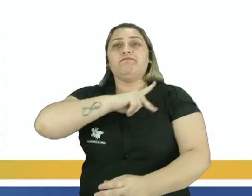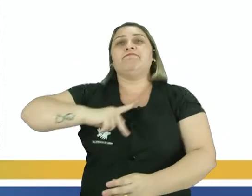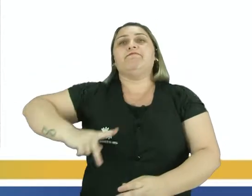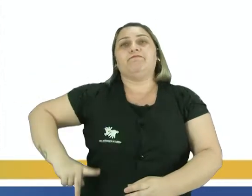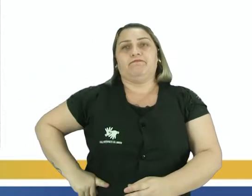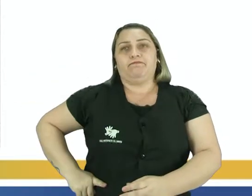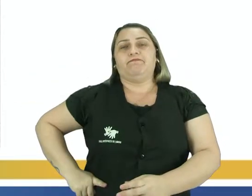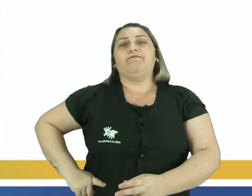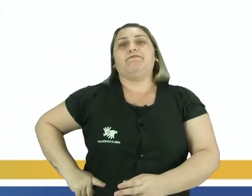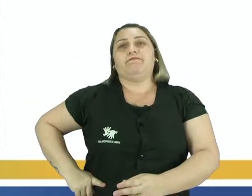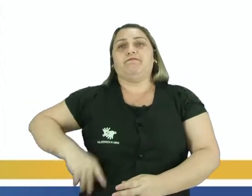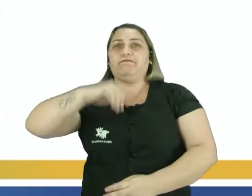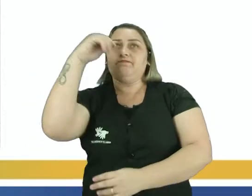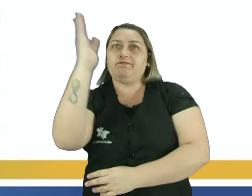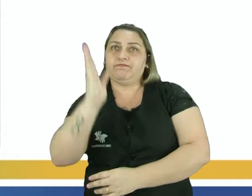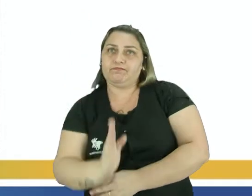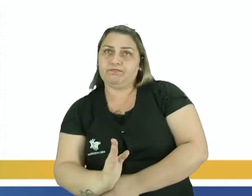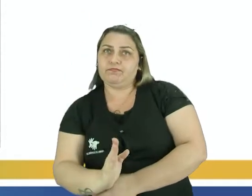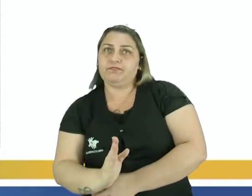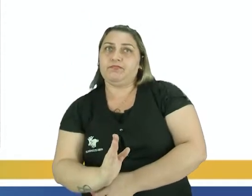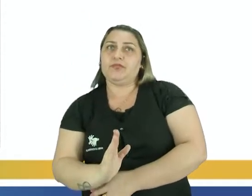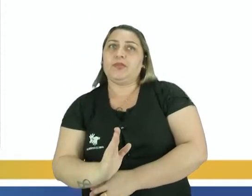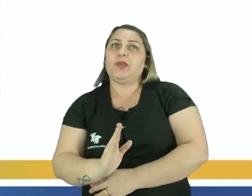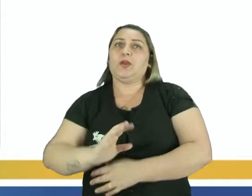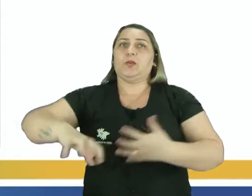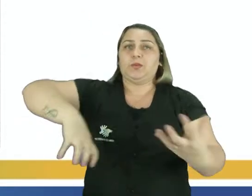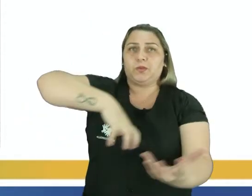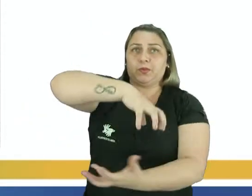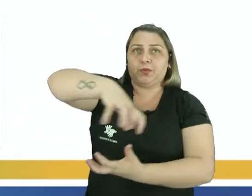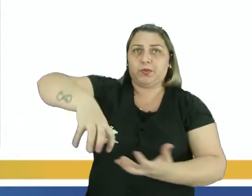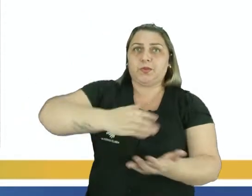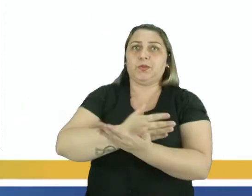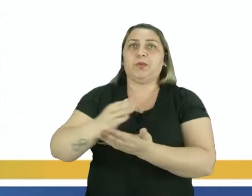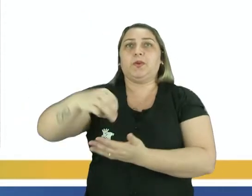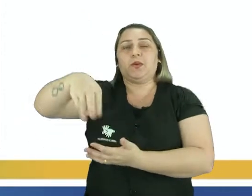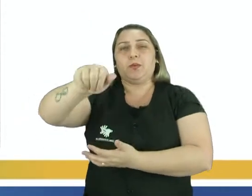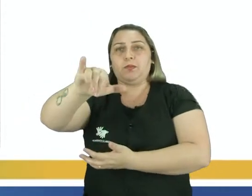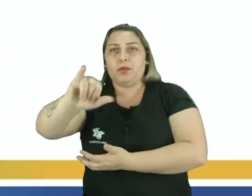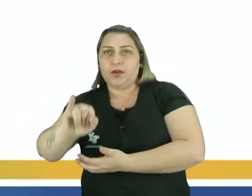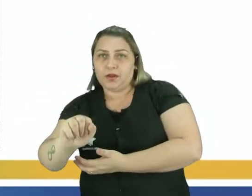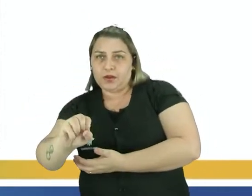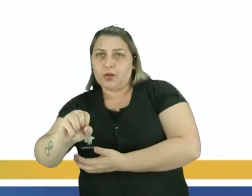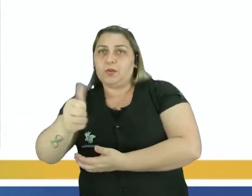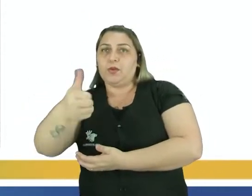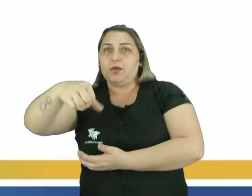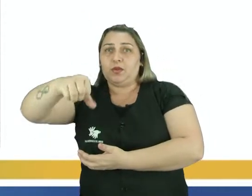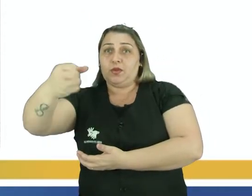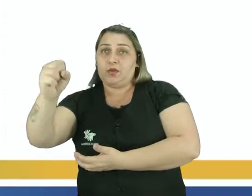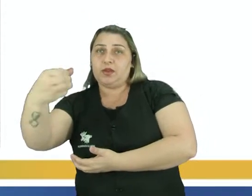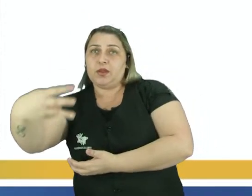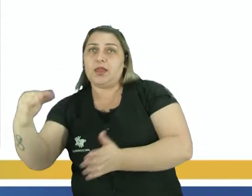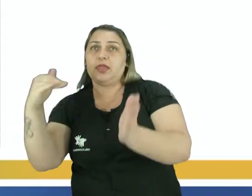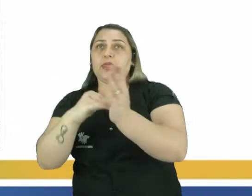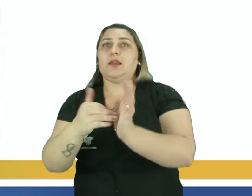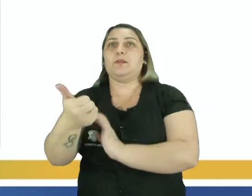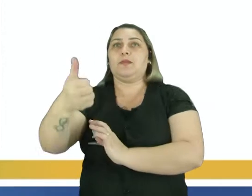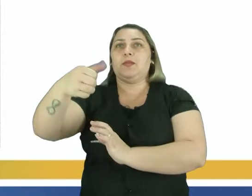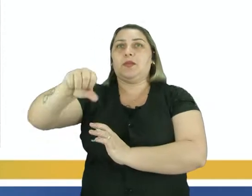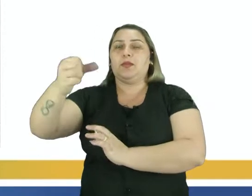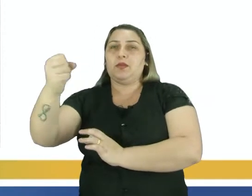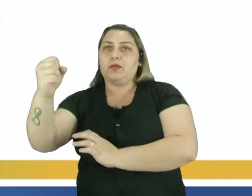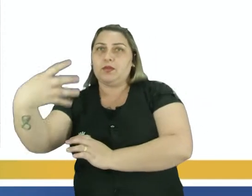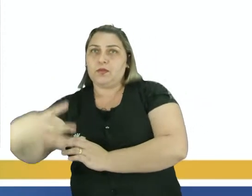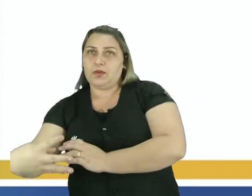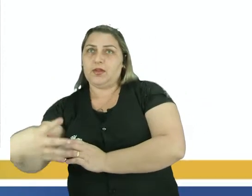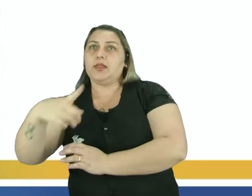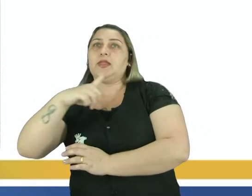de presidente da República no Brasil. O movimento Direta Já começou em maio de 1983 e foi até